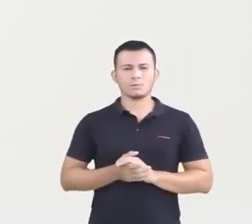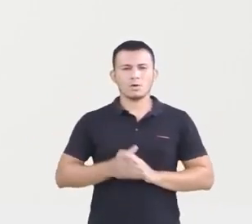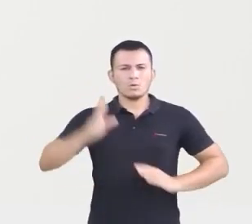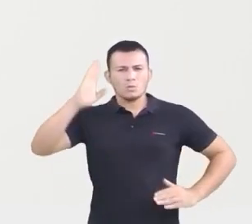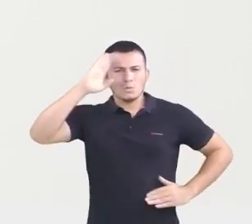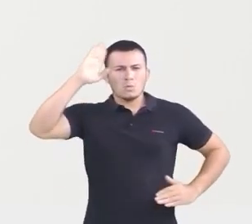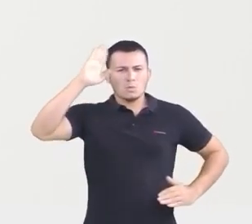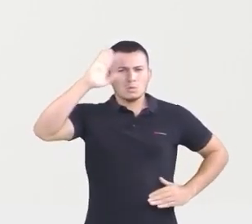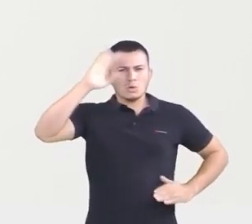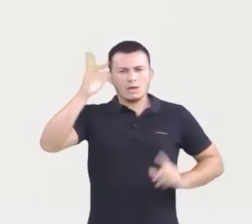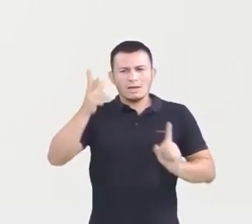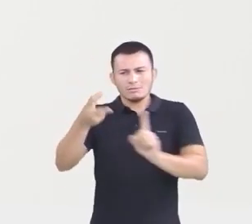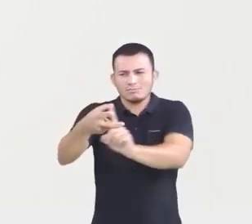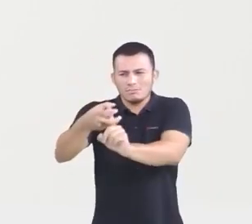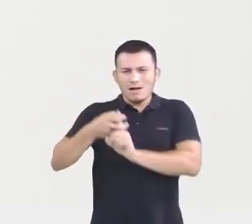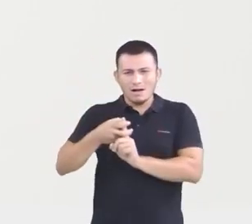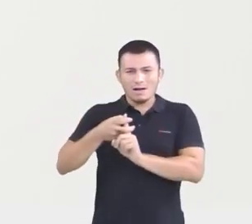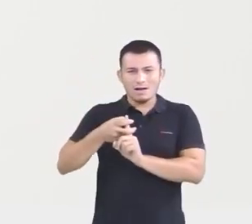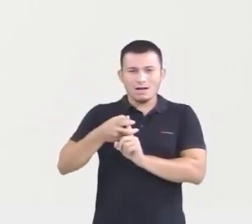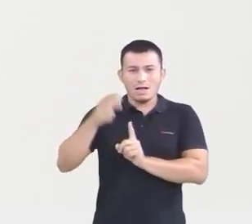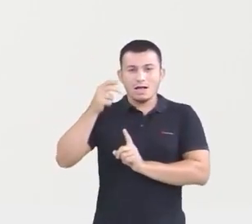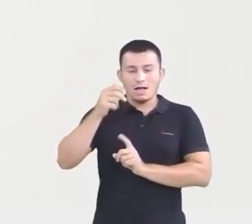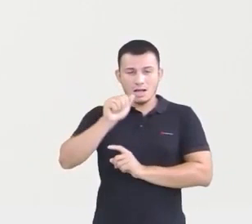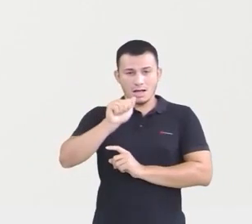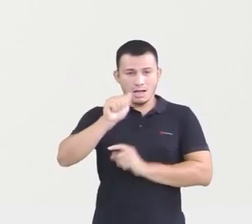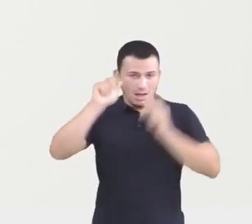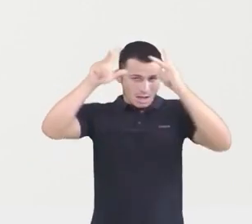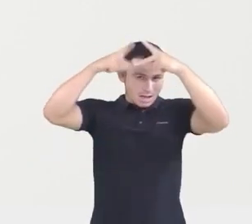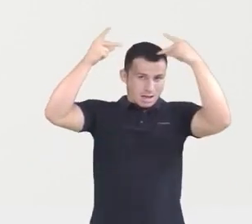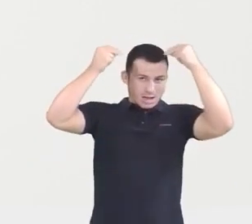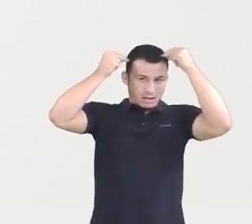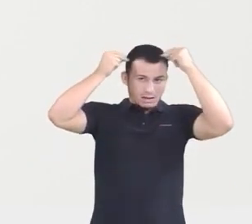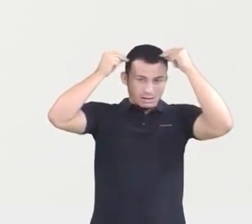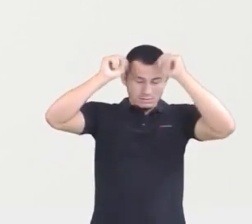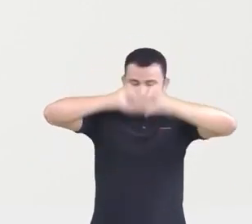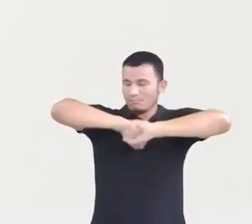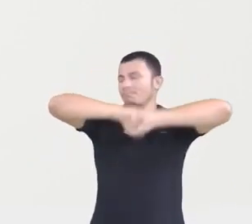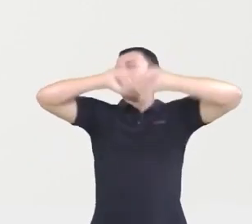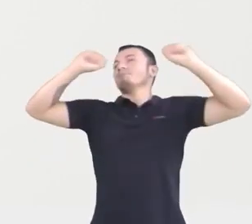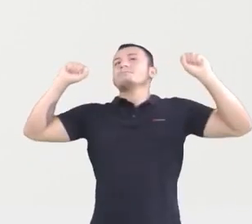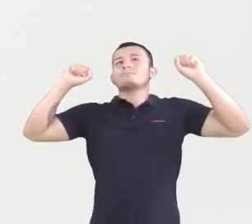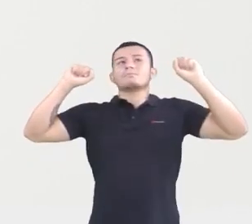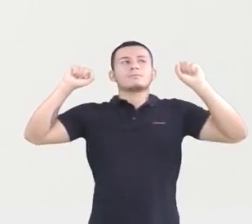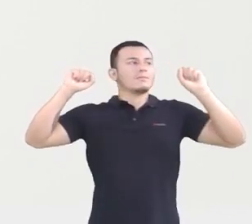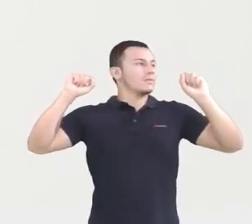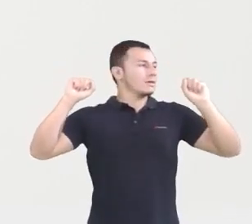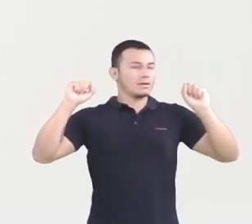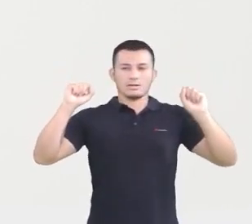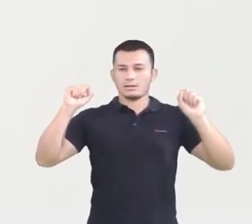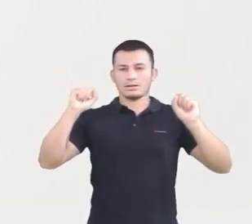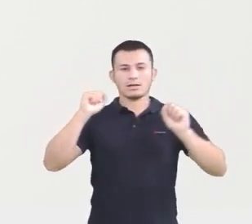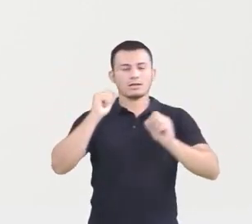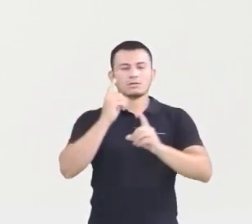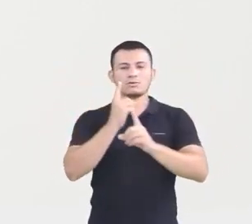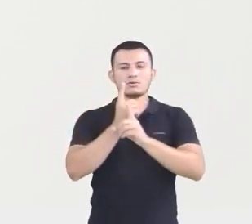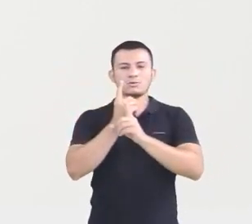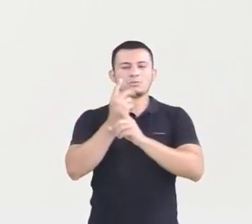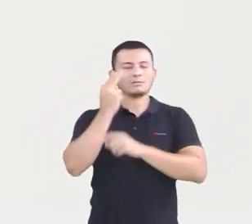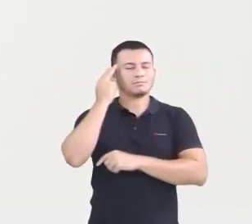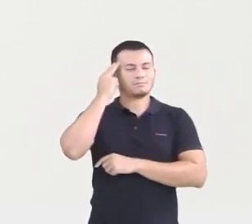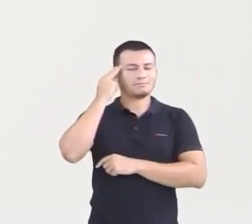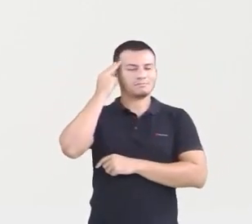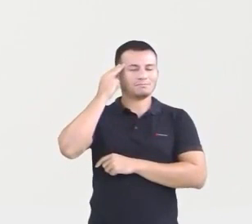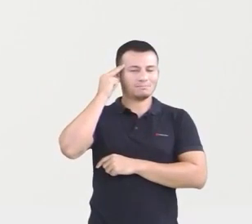da rainha, Alice acorda e descobrindo que toda a sua aventura não passara de um